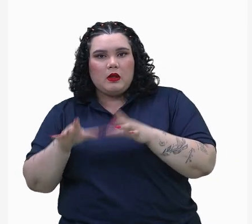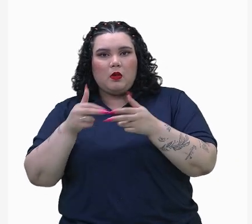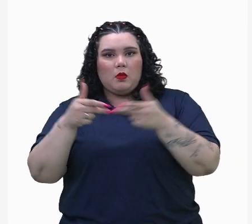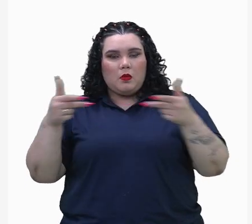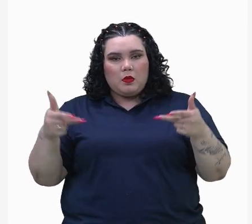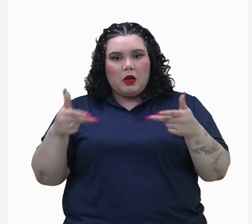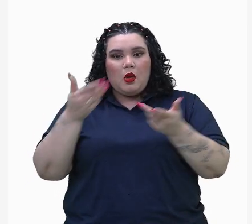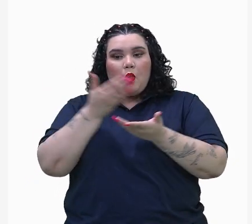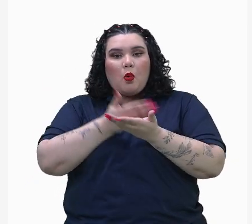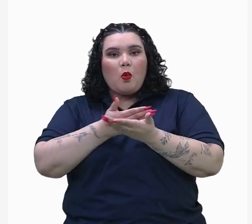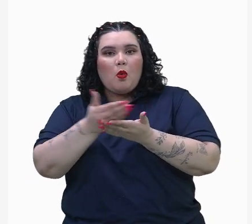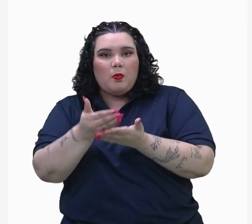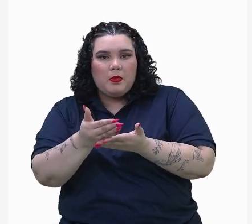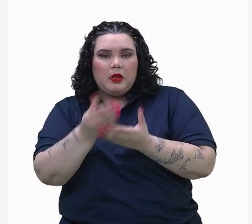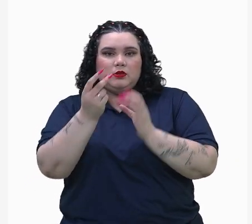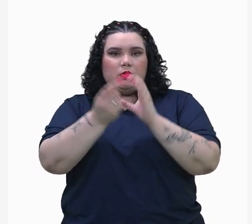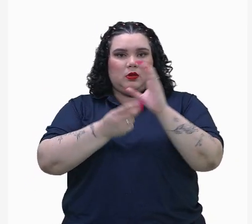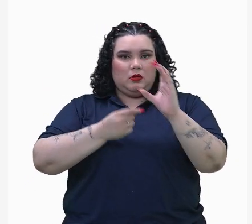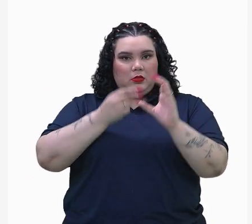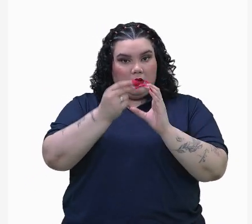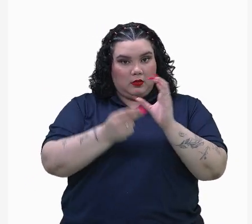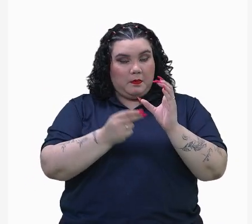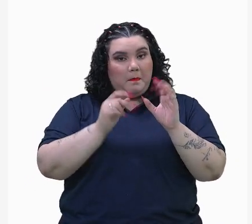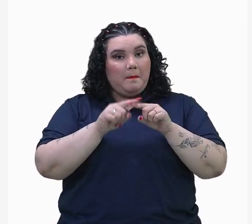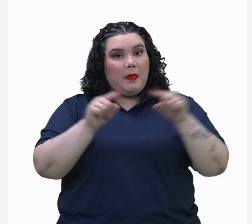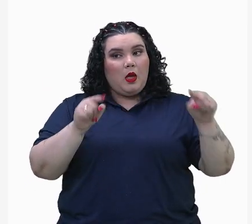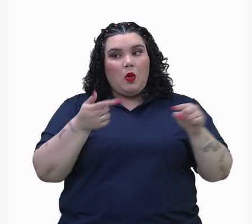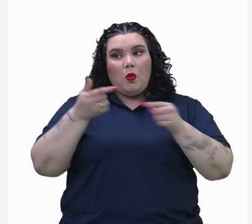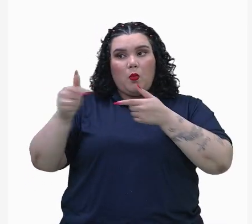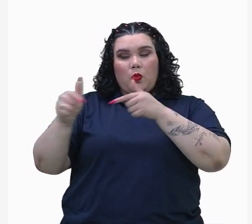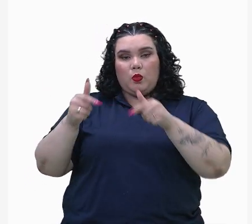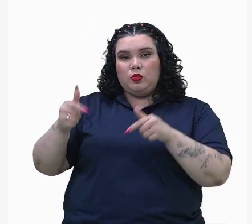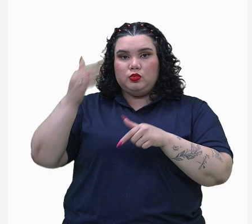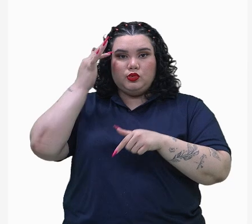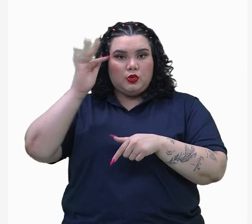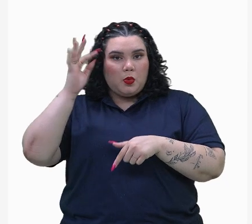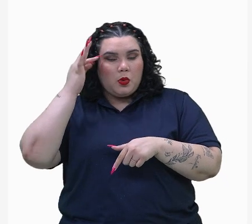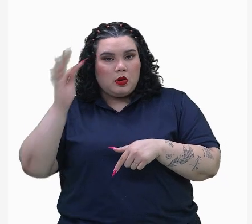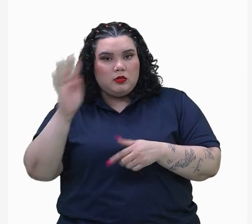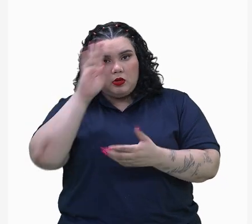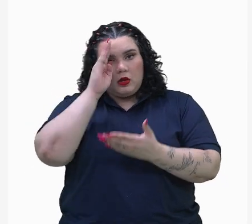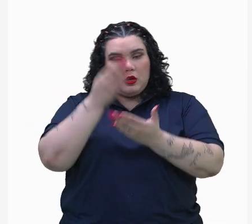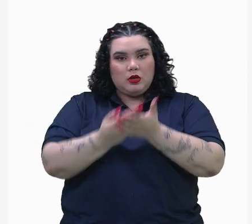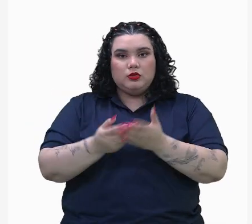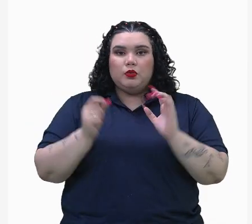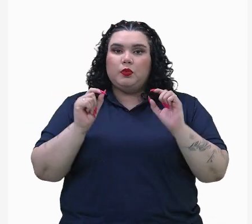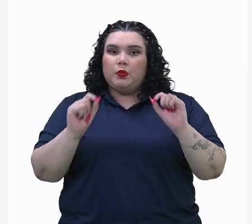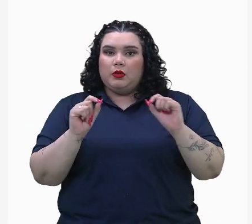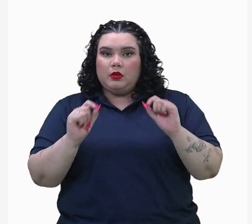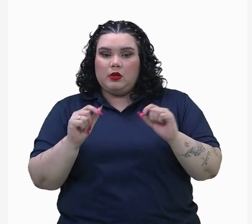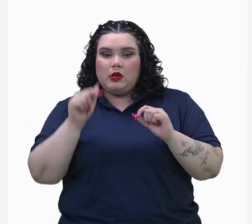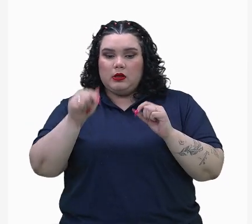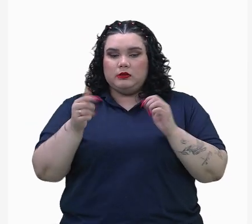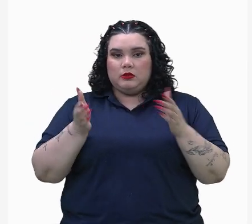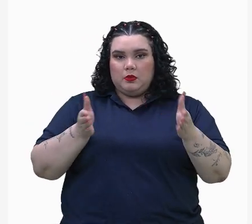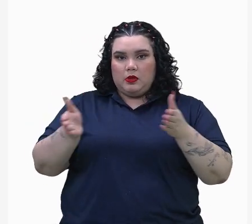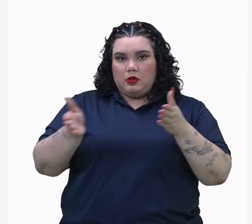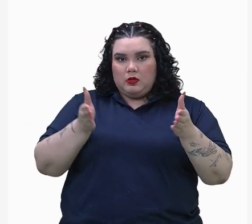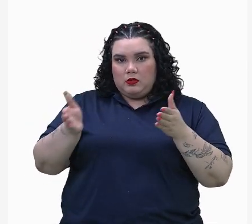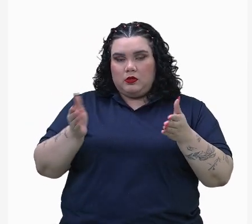capitalista, enquanto outros historiadores e economistas conceituam esse momento como uma